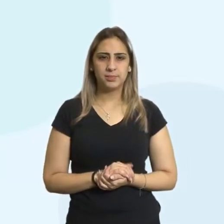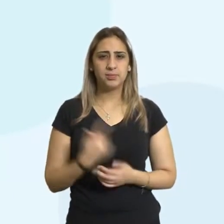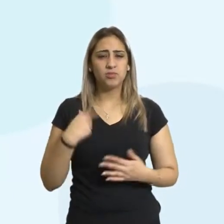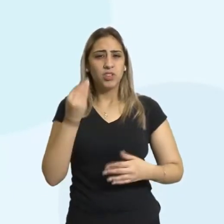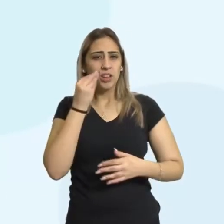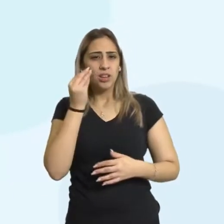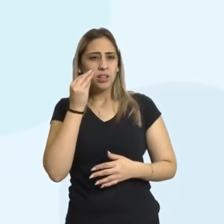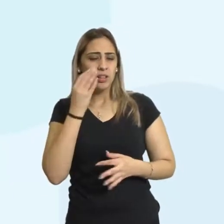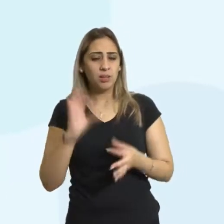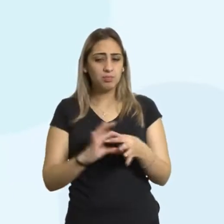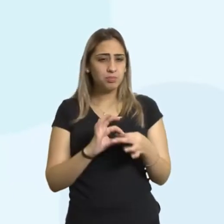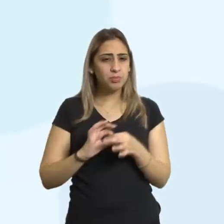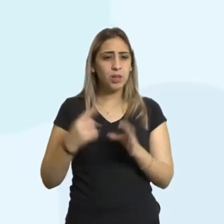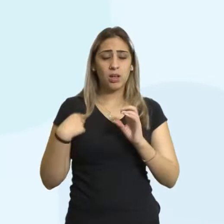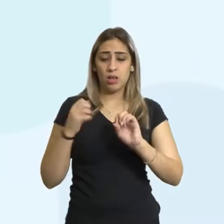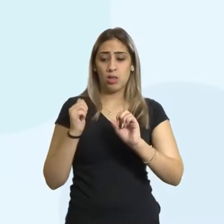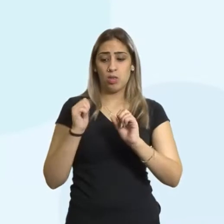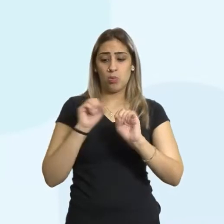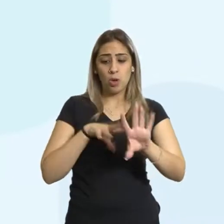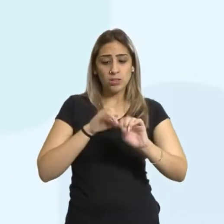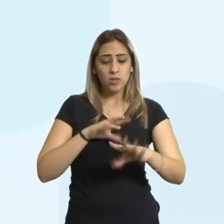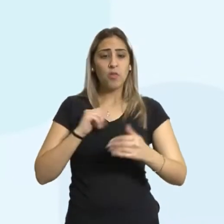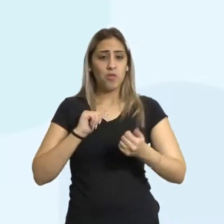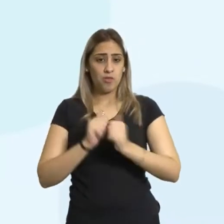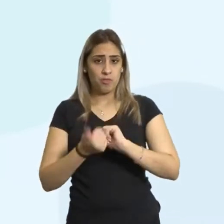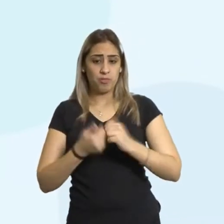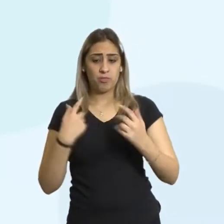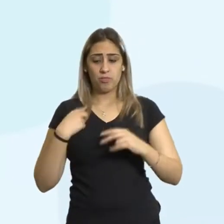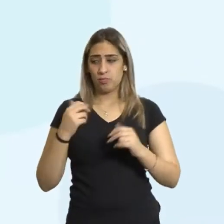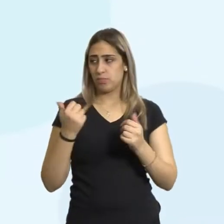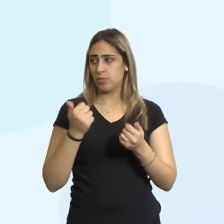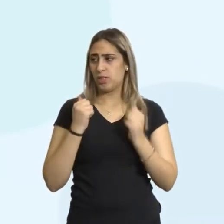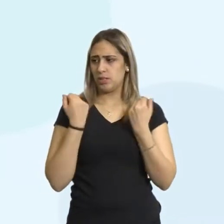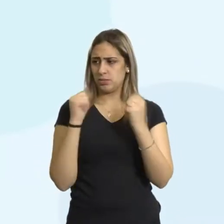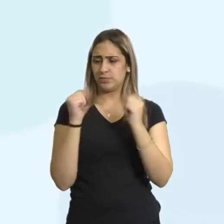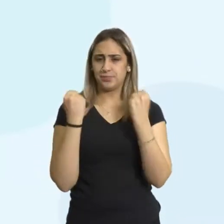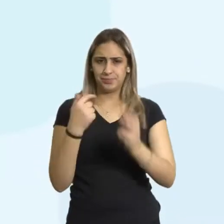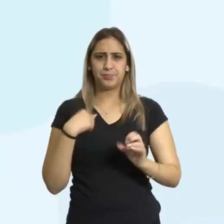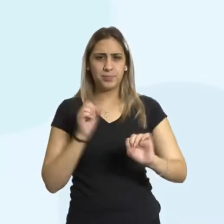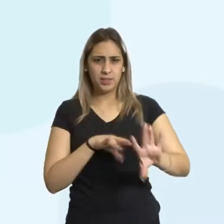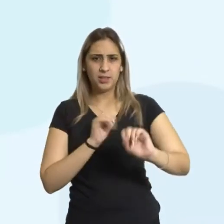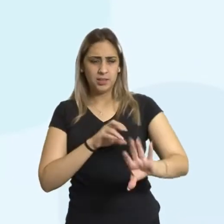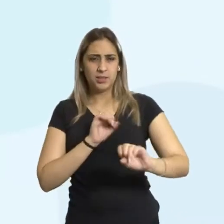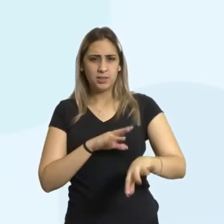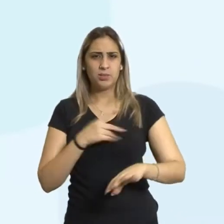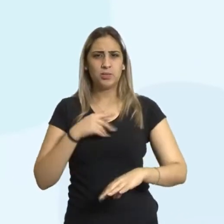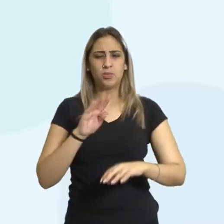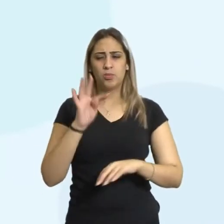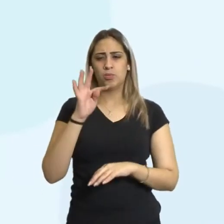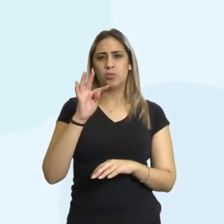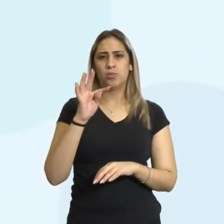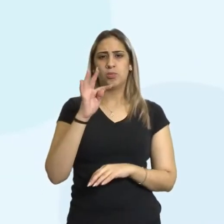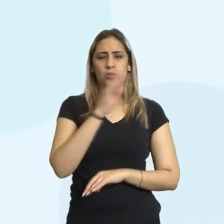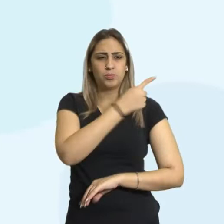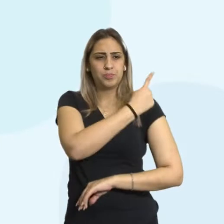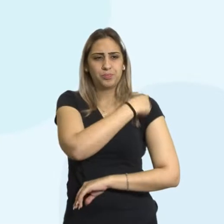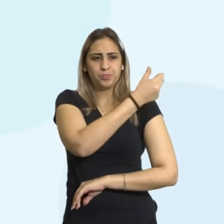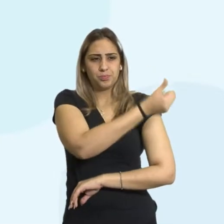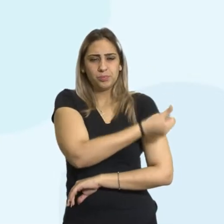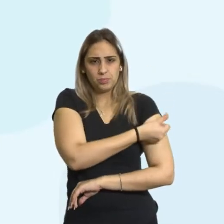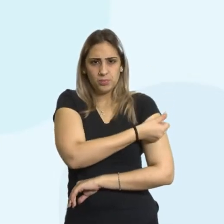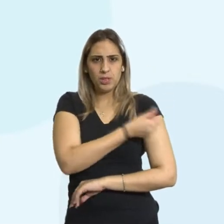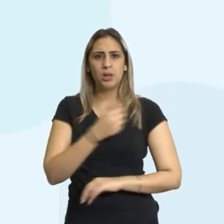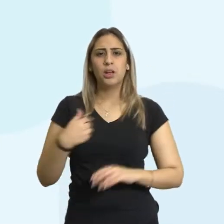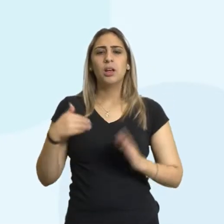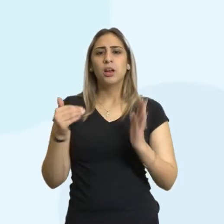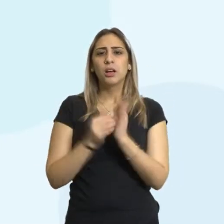sociar a educação física com as ciências humanas no ensino fundamental aí tá errado tá escrito Ensino Médio Mas na